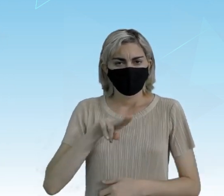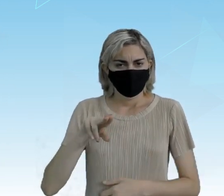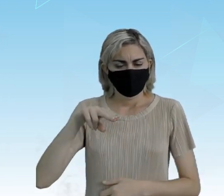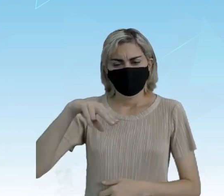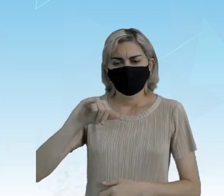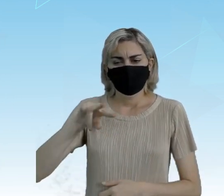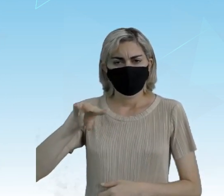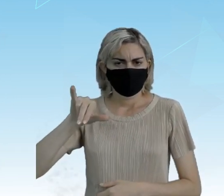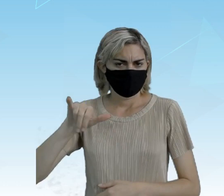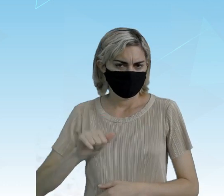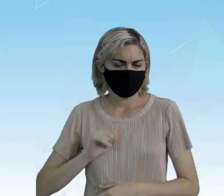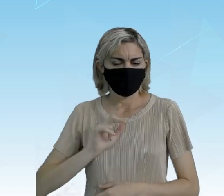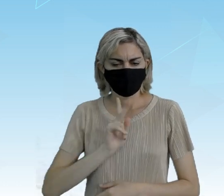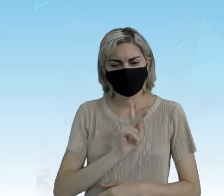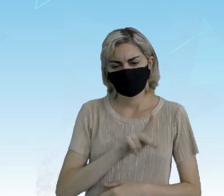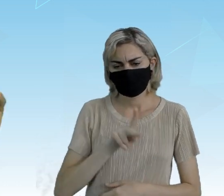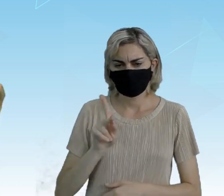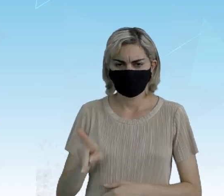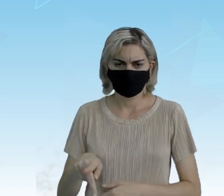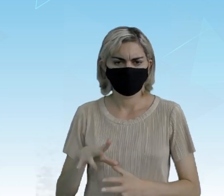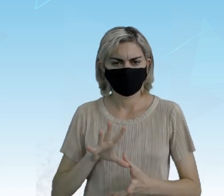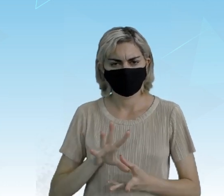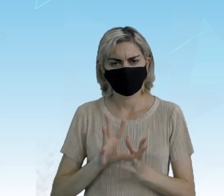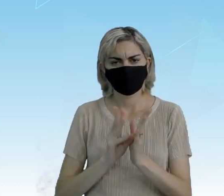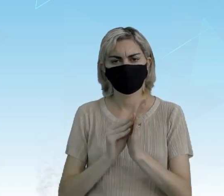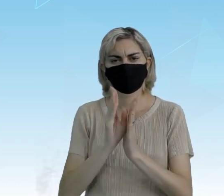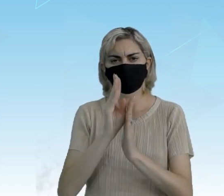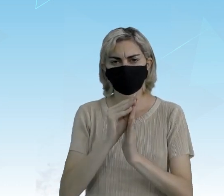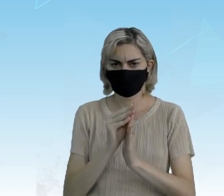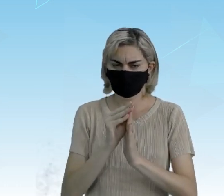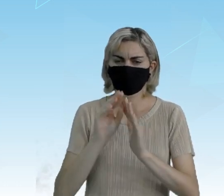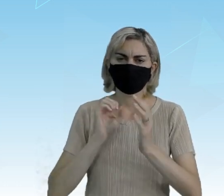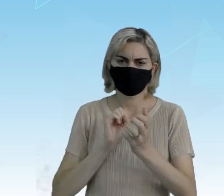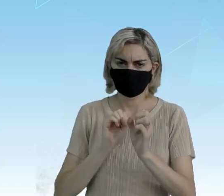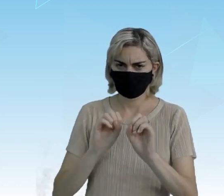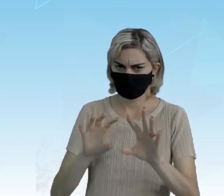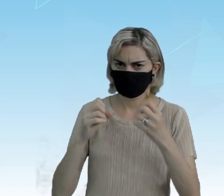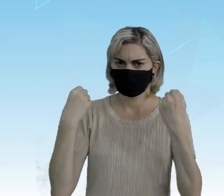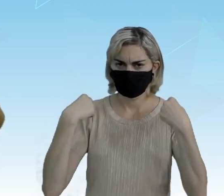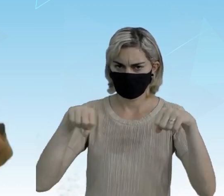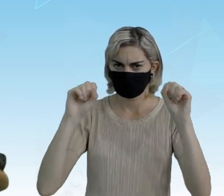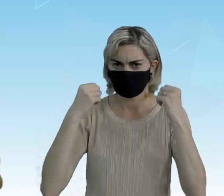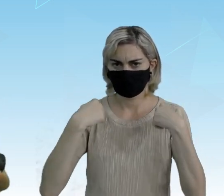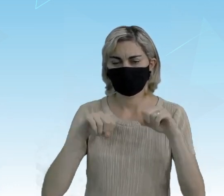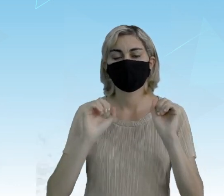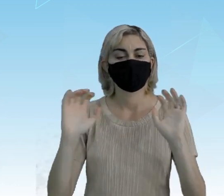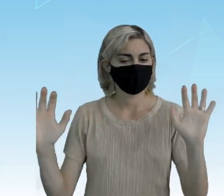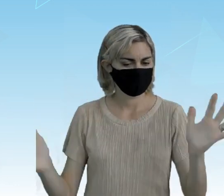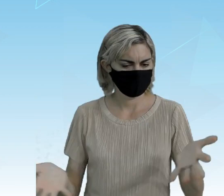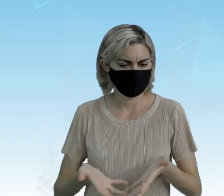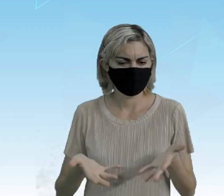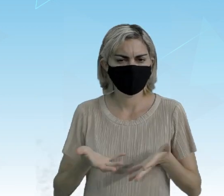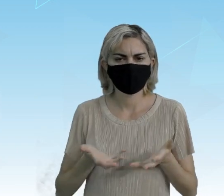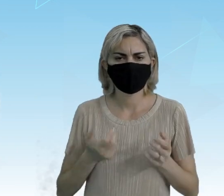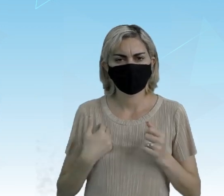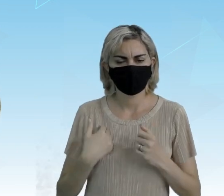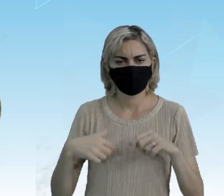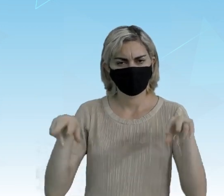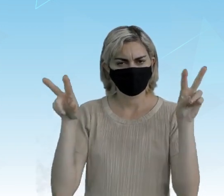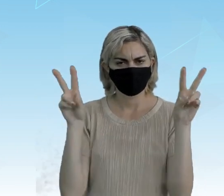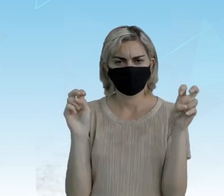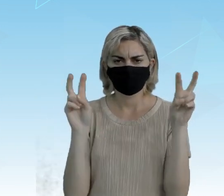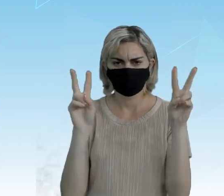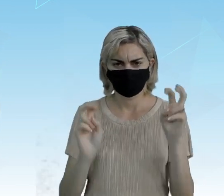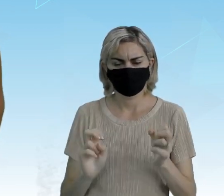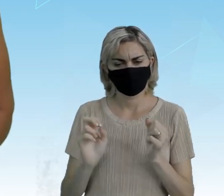Nívia Ferreira, eu sou professora do componente curricular Educação Física e hoje viemos com a